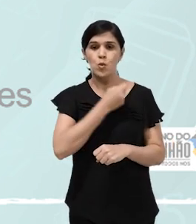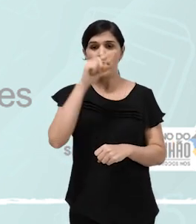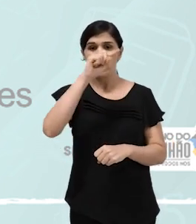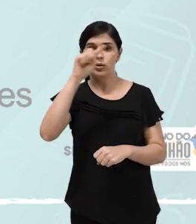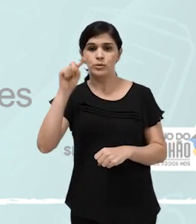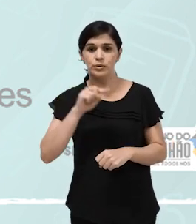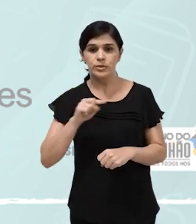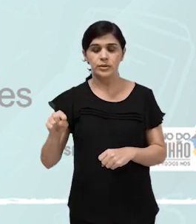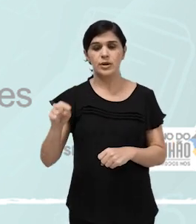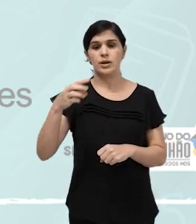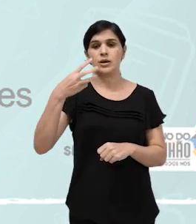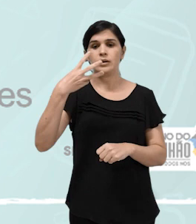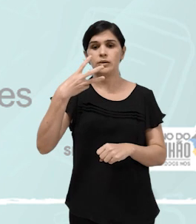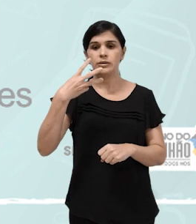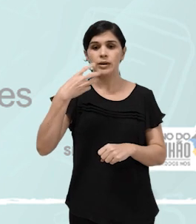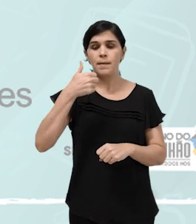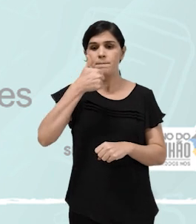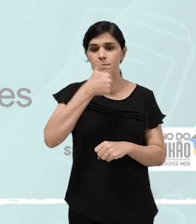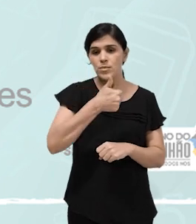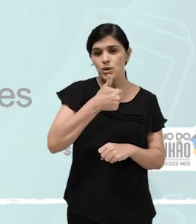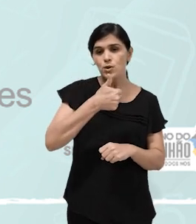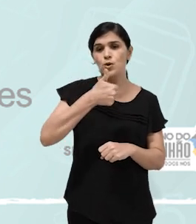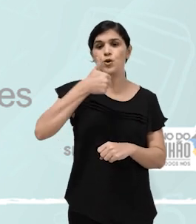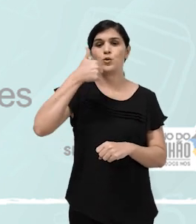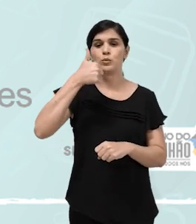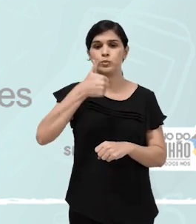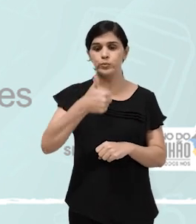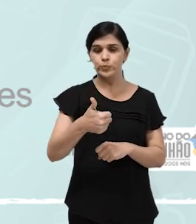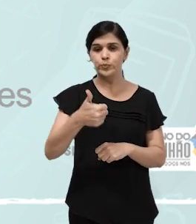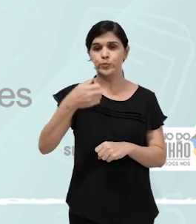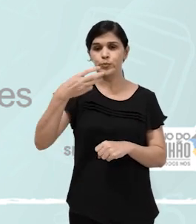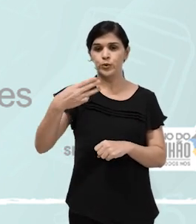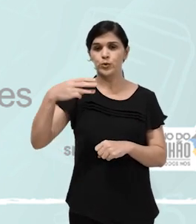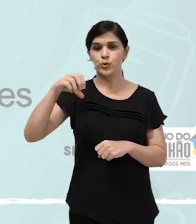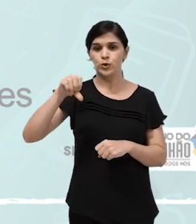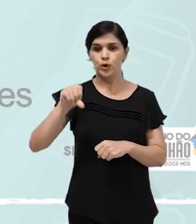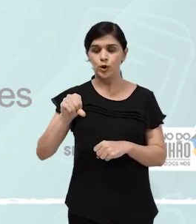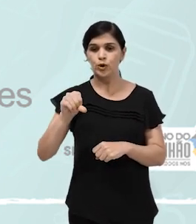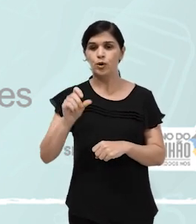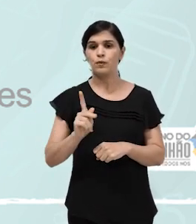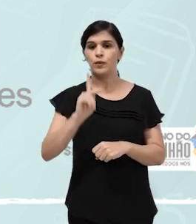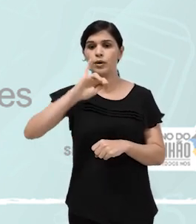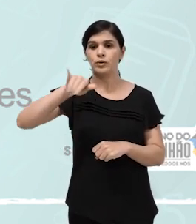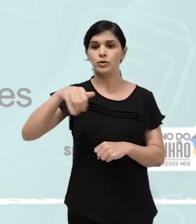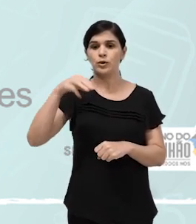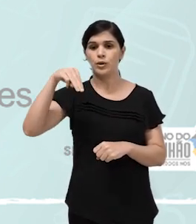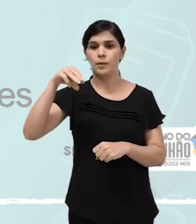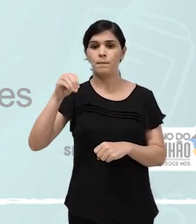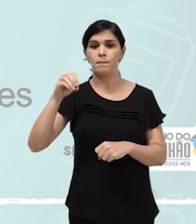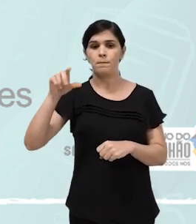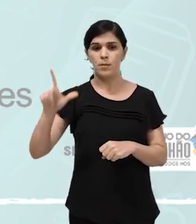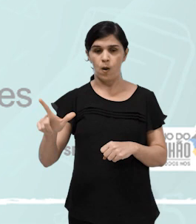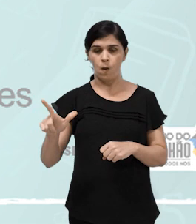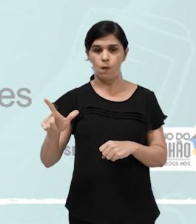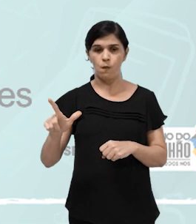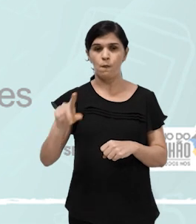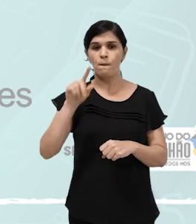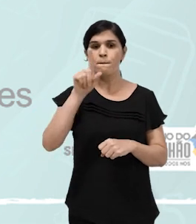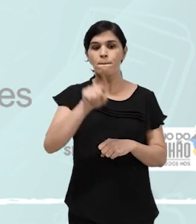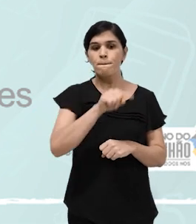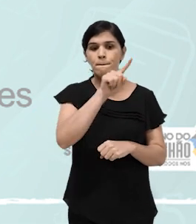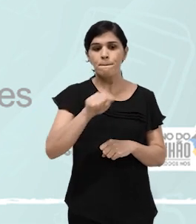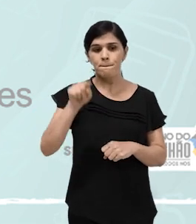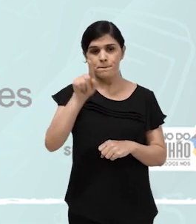1139,9 kJ por mol. Assinale a alternativa que contenha as primeiras energias